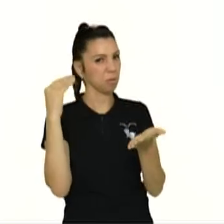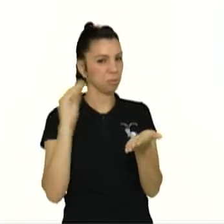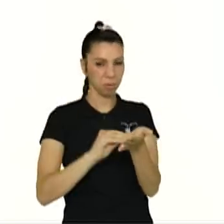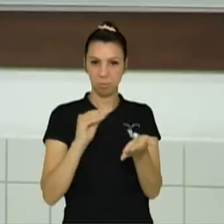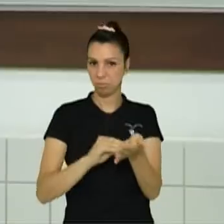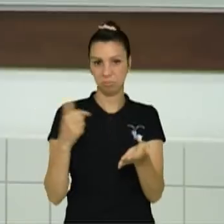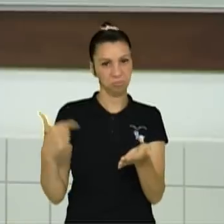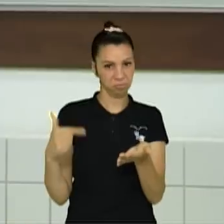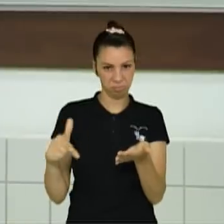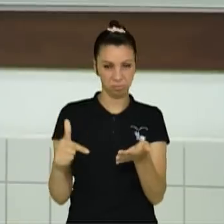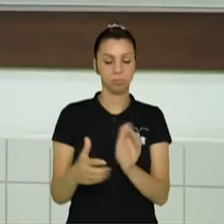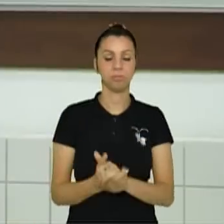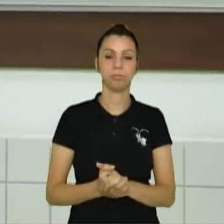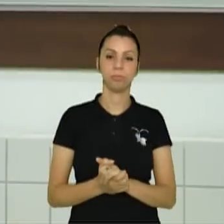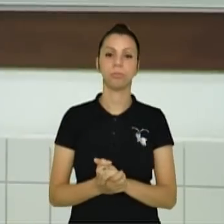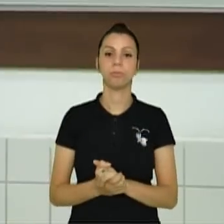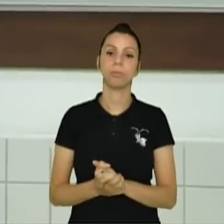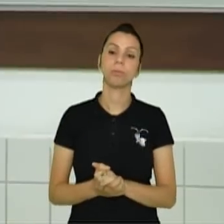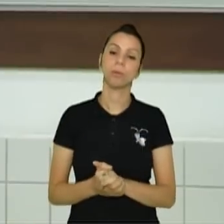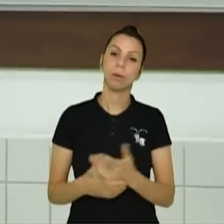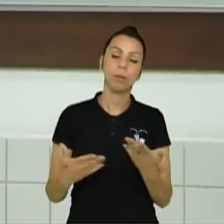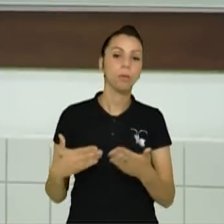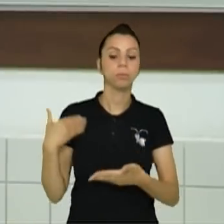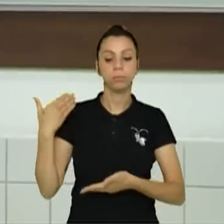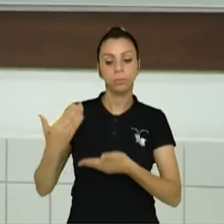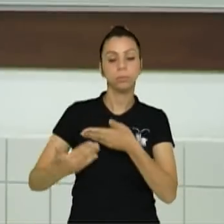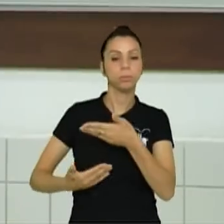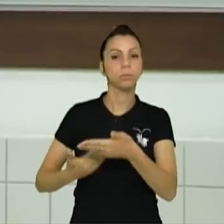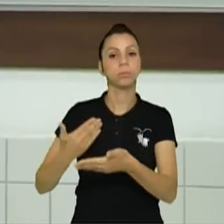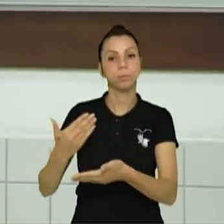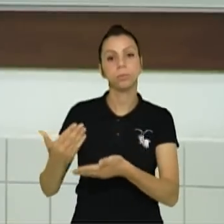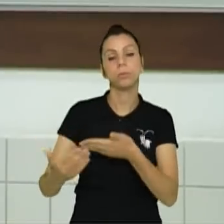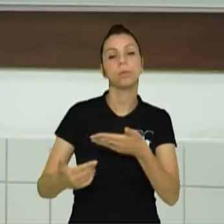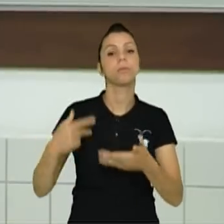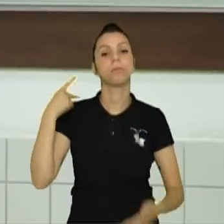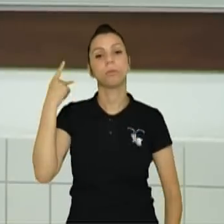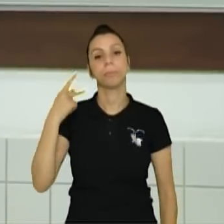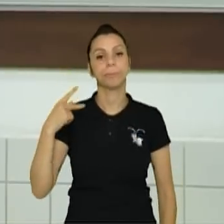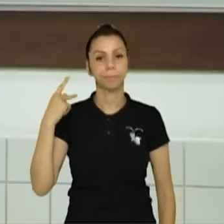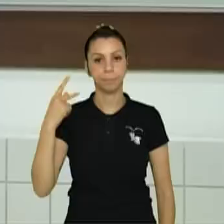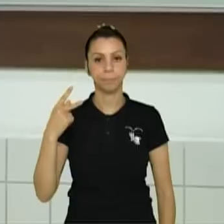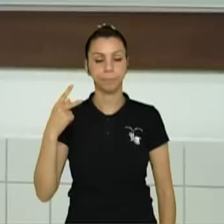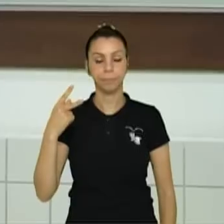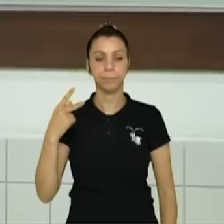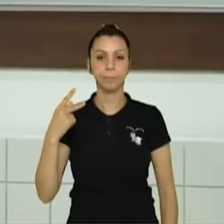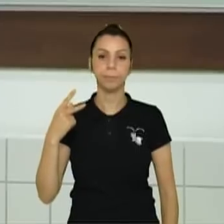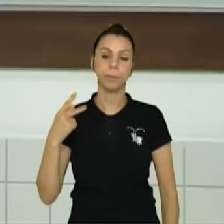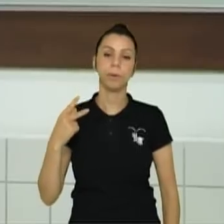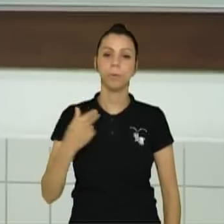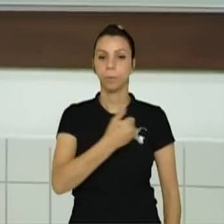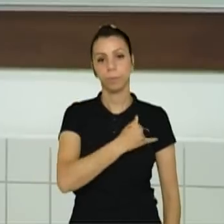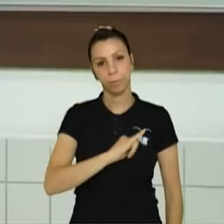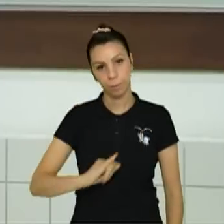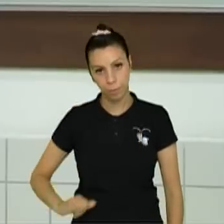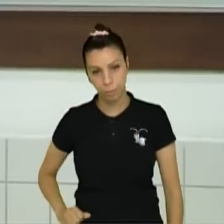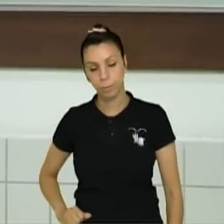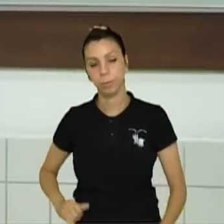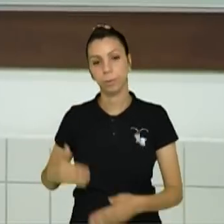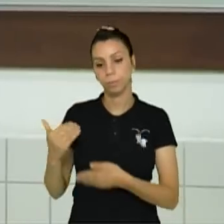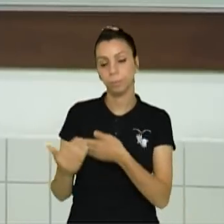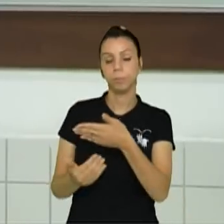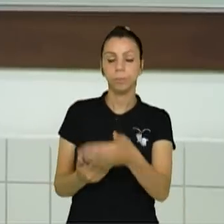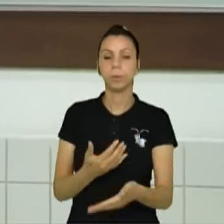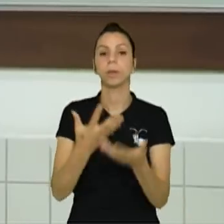eram dadas. Então assim, não foi um processo de política estabelecida pelo governo, um processo que